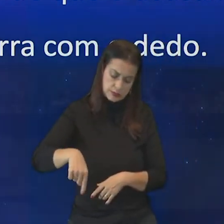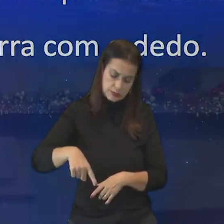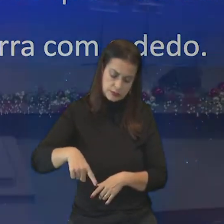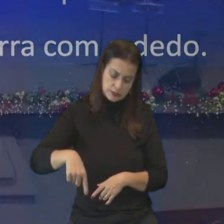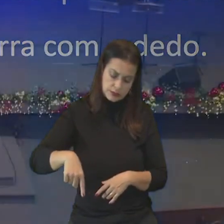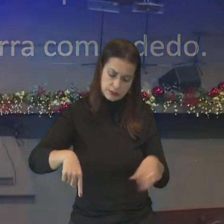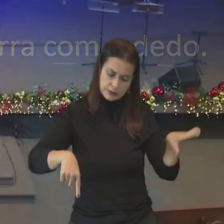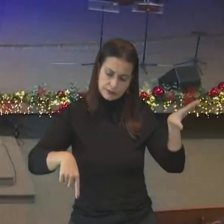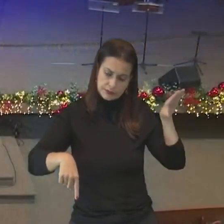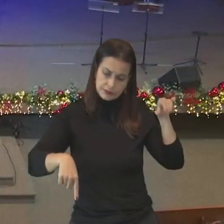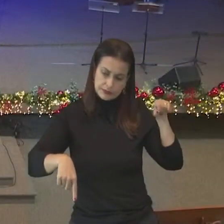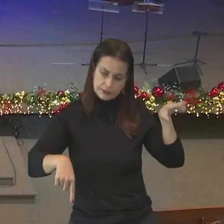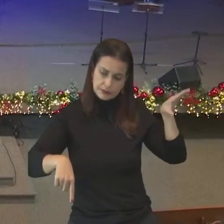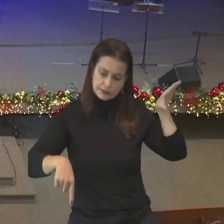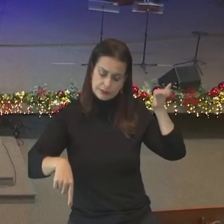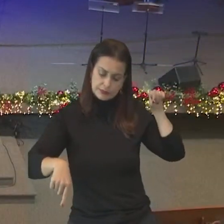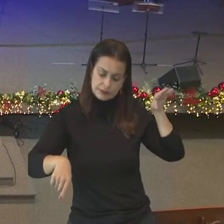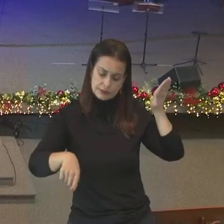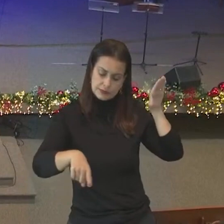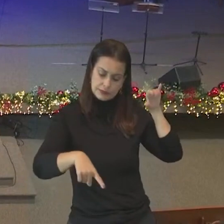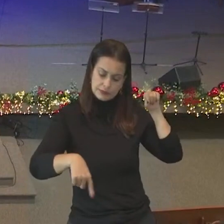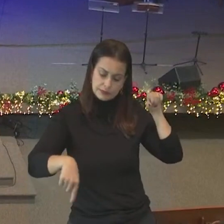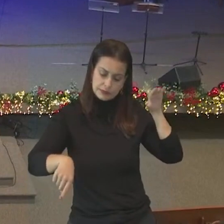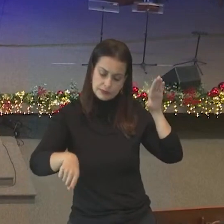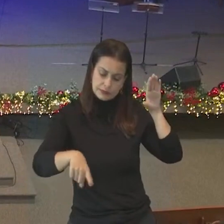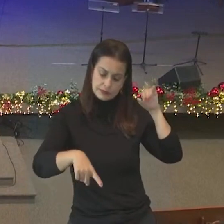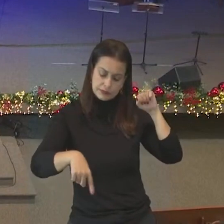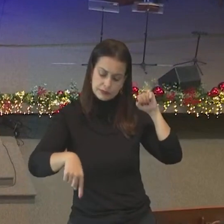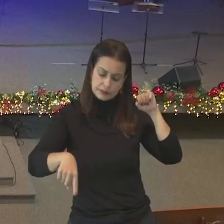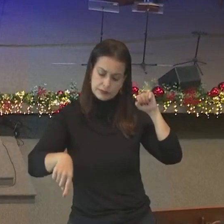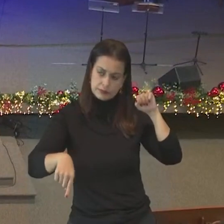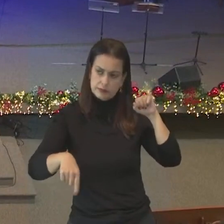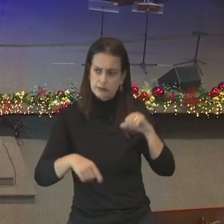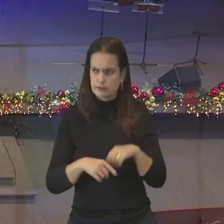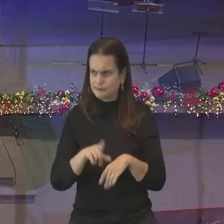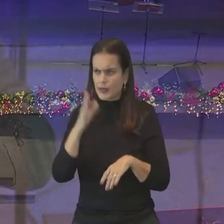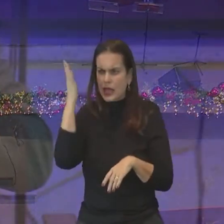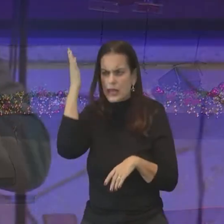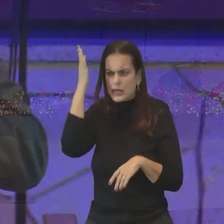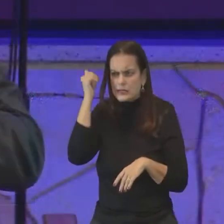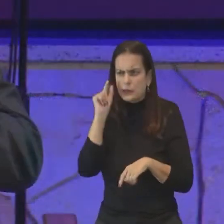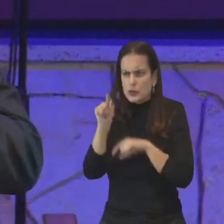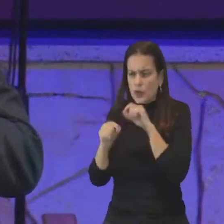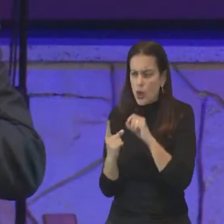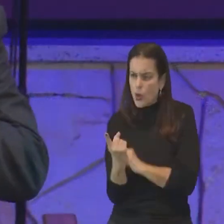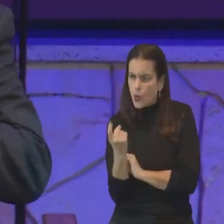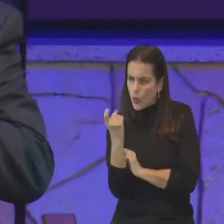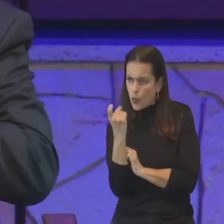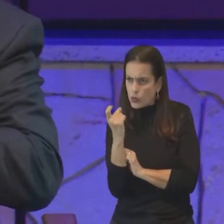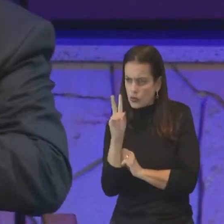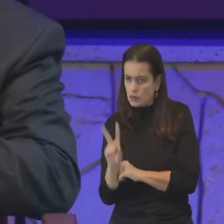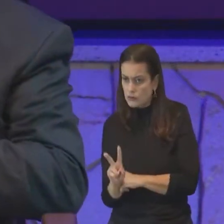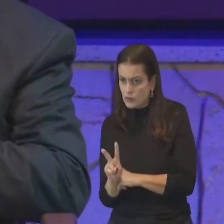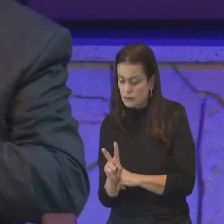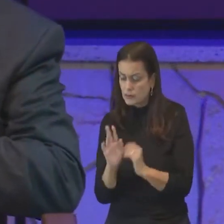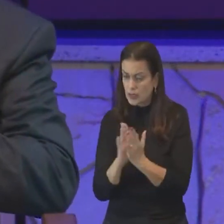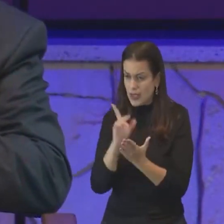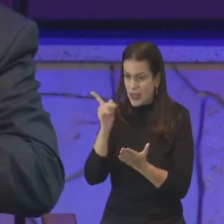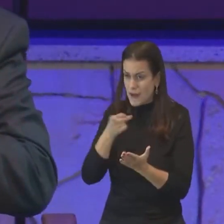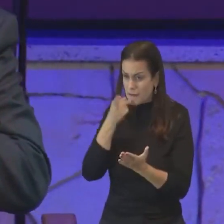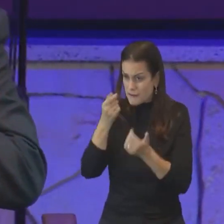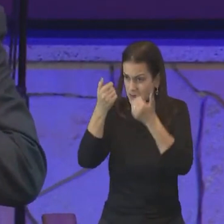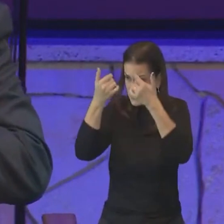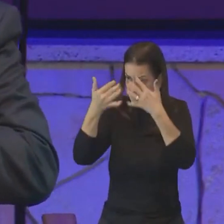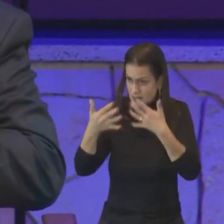com o dedo na terra. Vocês sabiam que é a única vez que as Escrituras